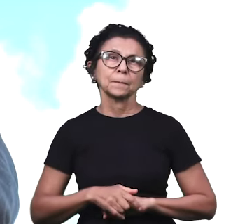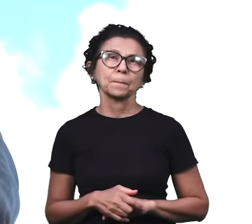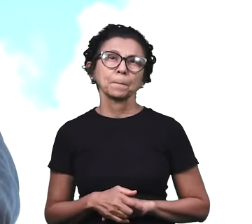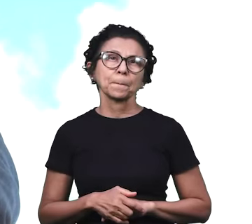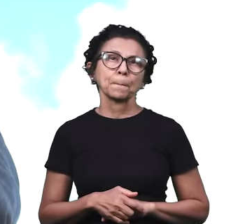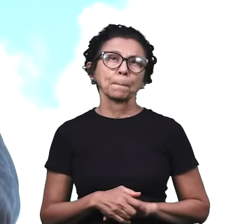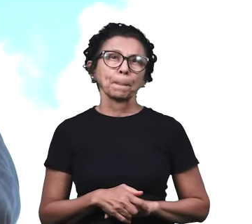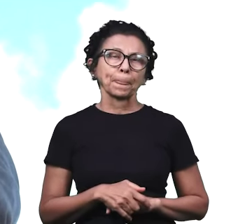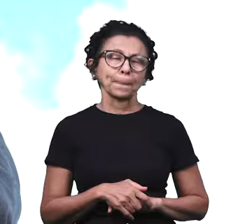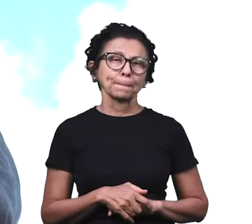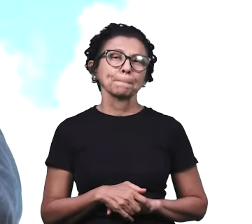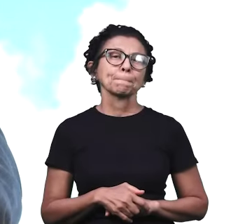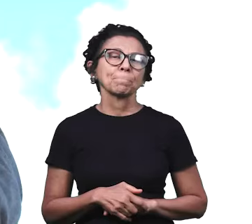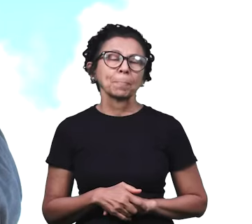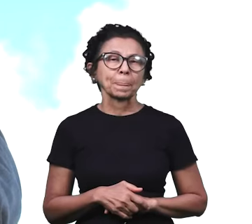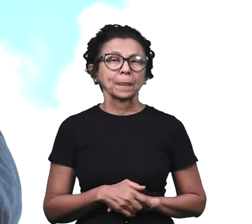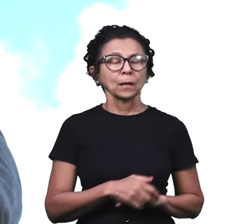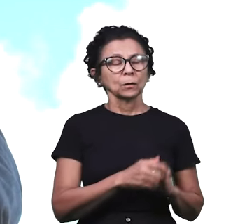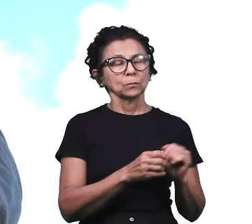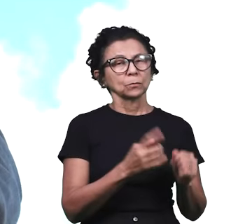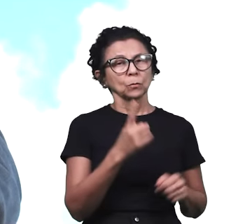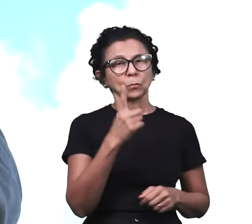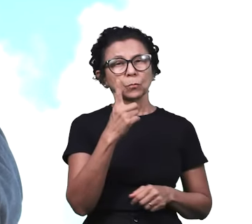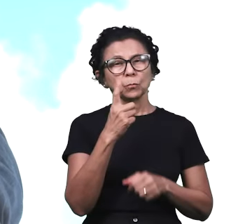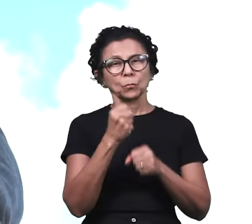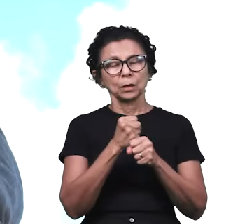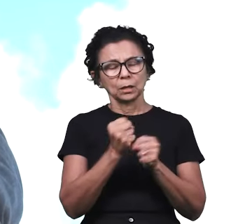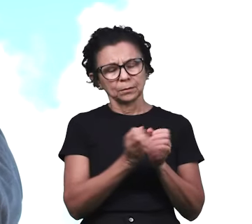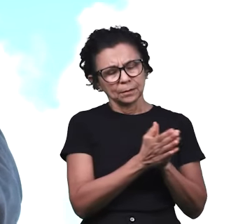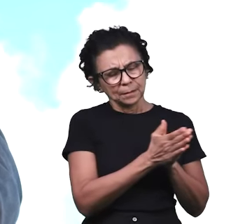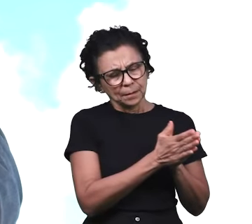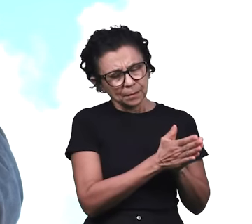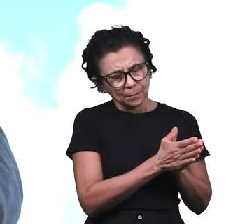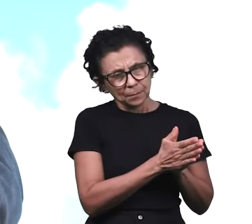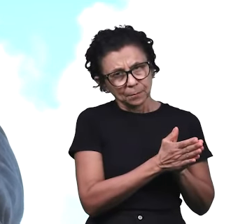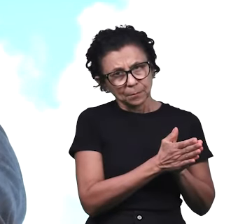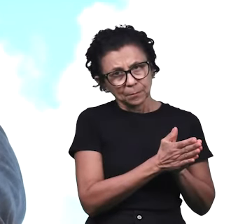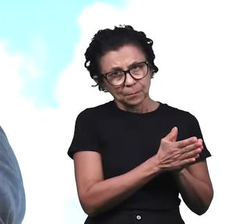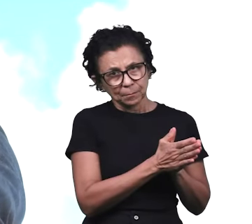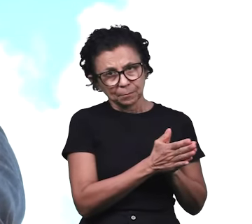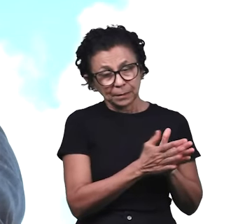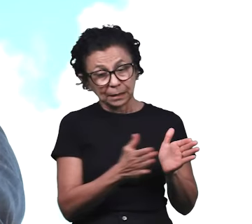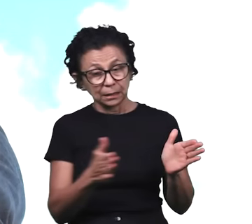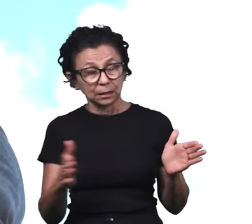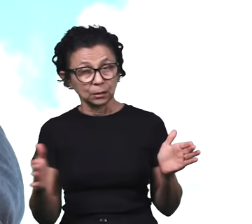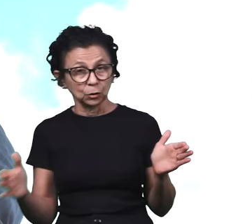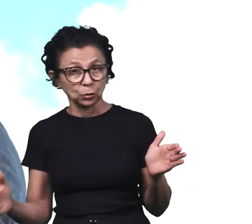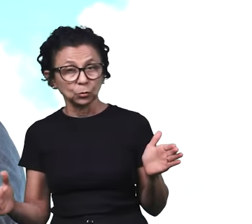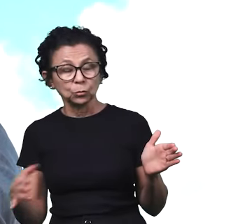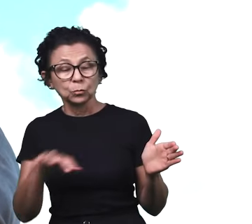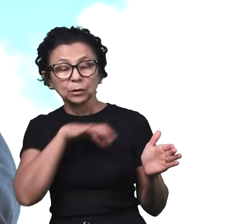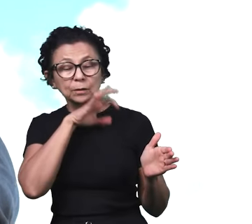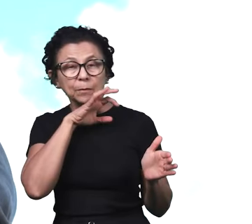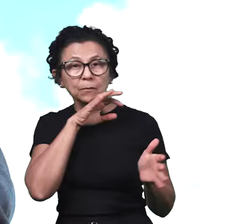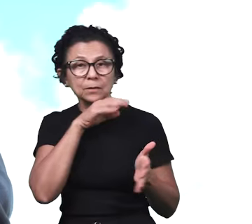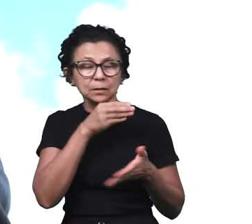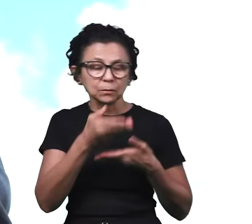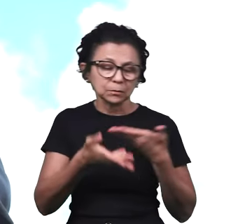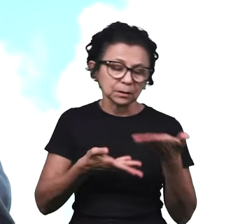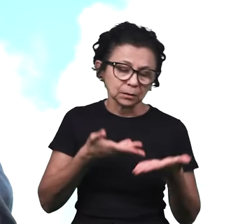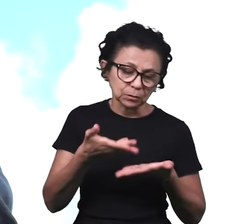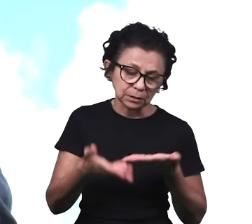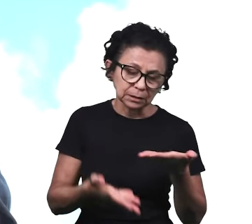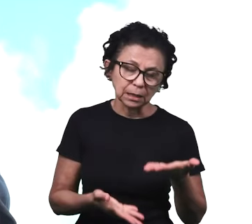tinha 1 ano que o Cordeiro tinha nascido. Amém. Branco, sem mancha, sem pecado. Aqui você está